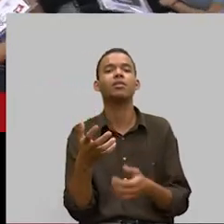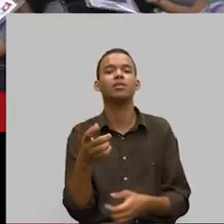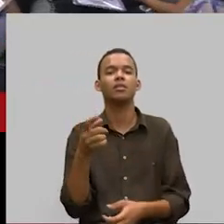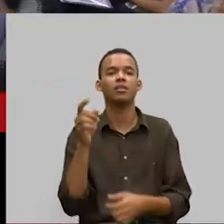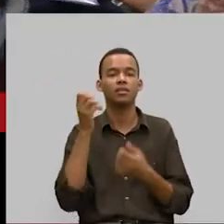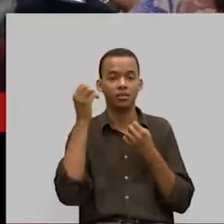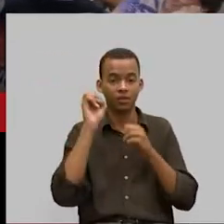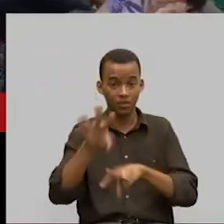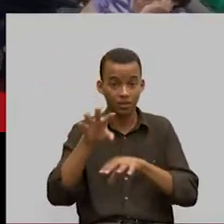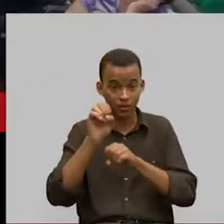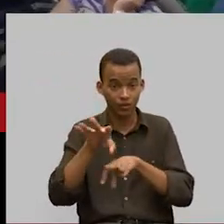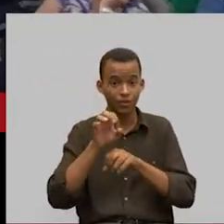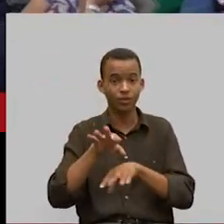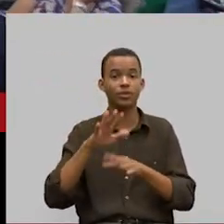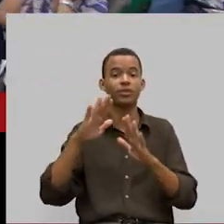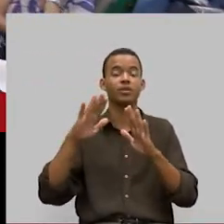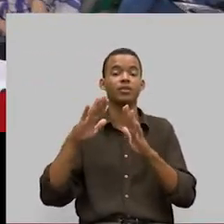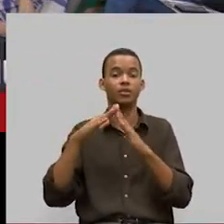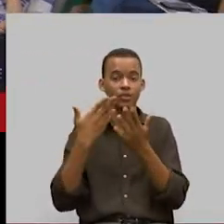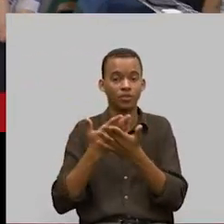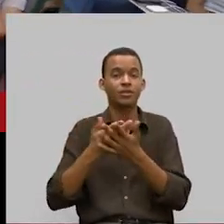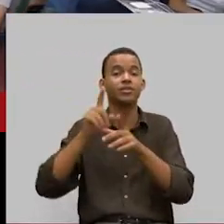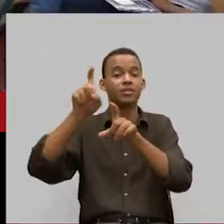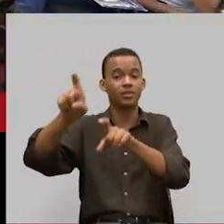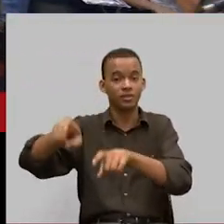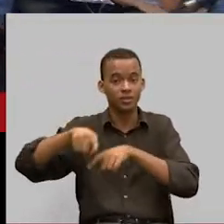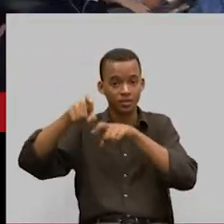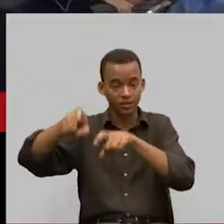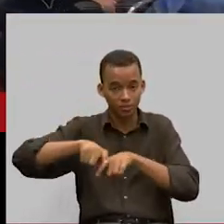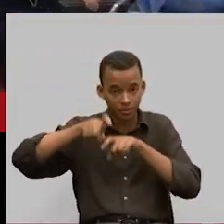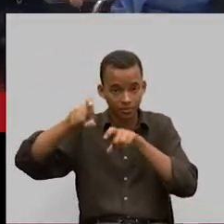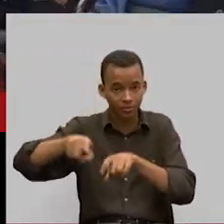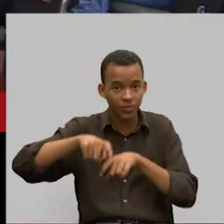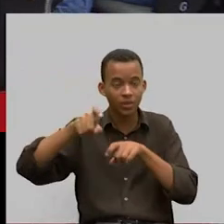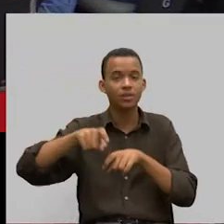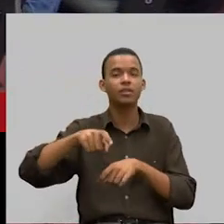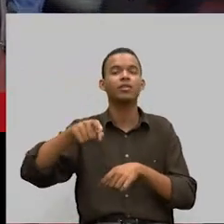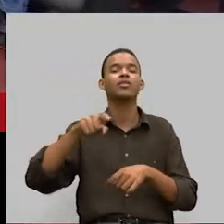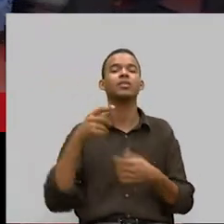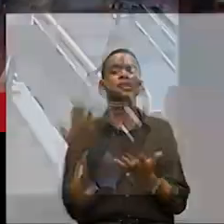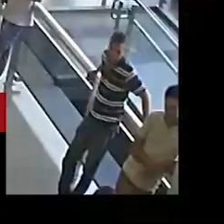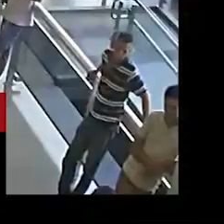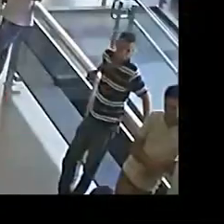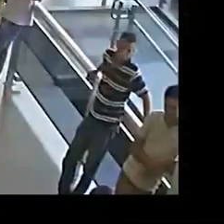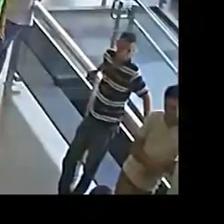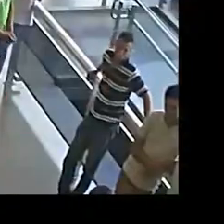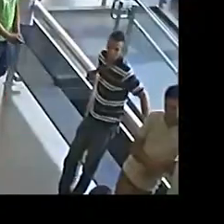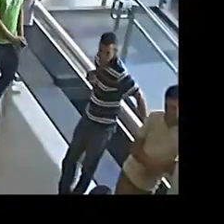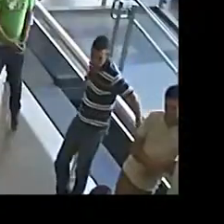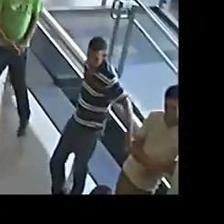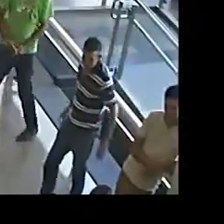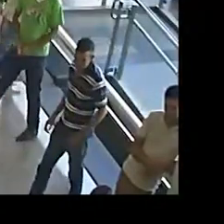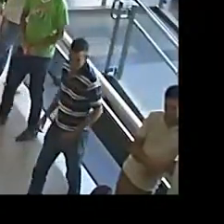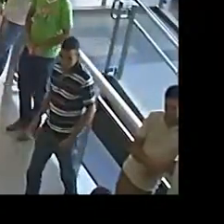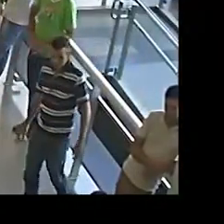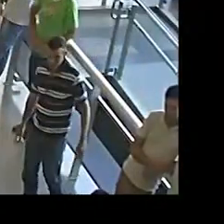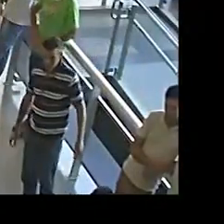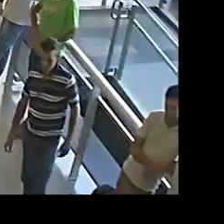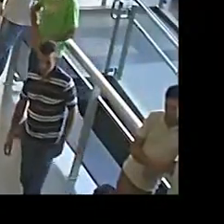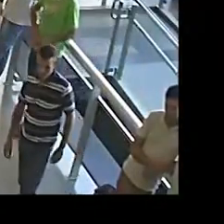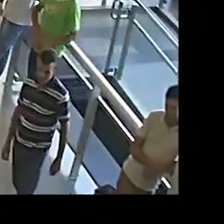Educação do campo juventude que ousa lutar